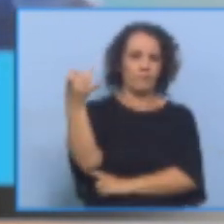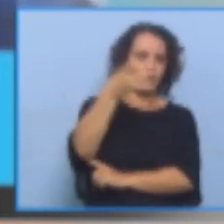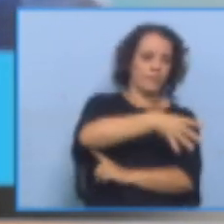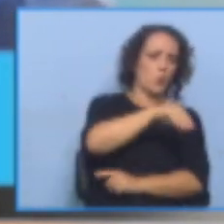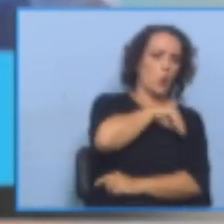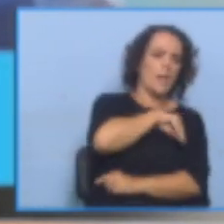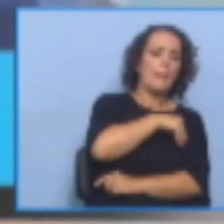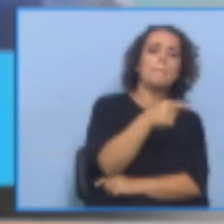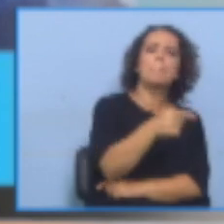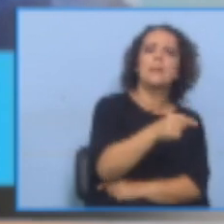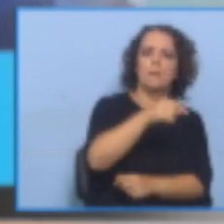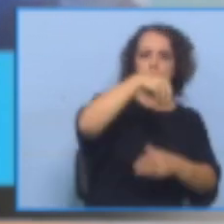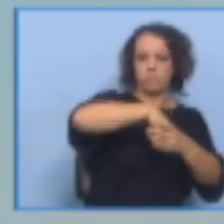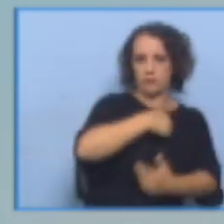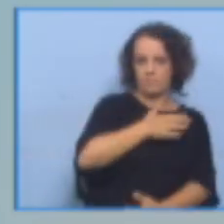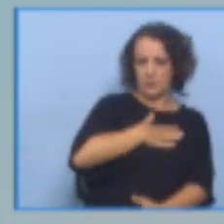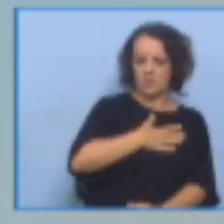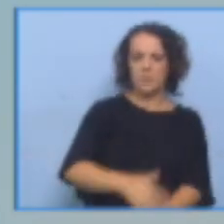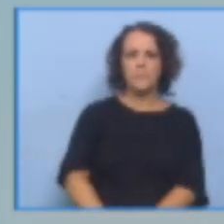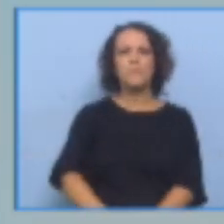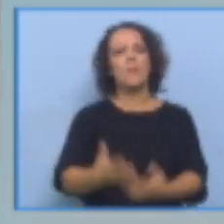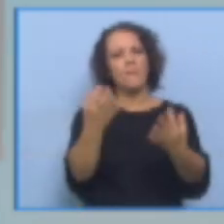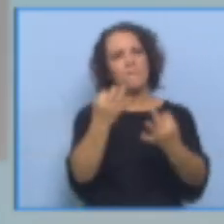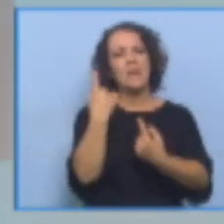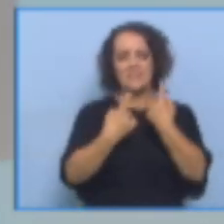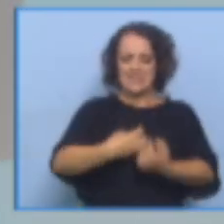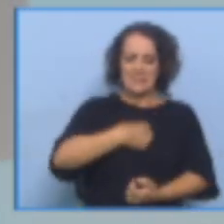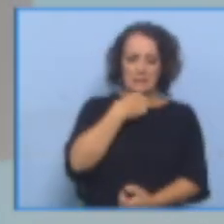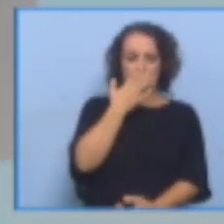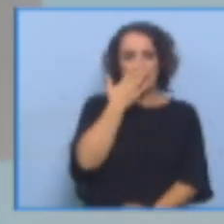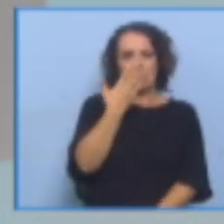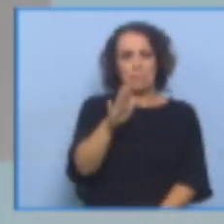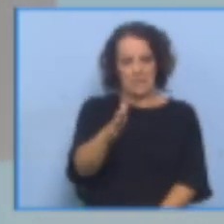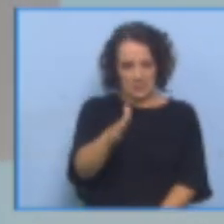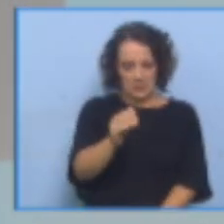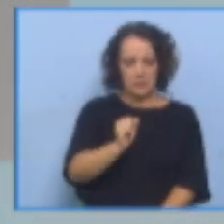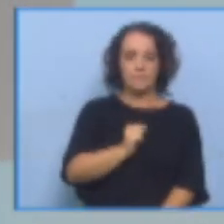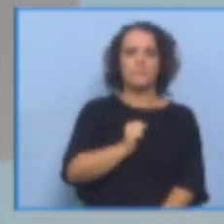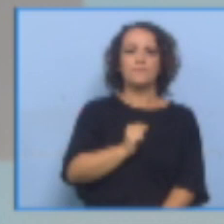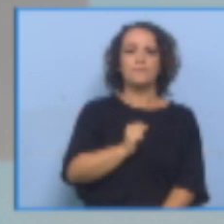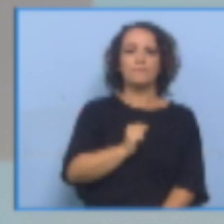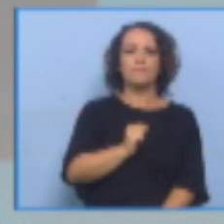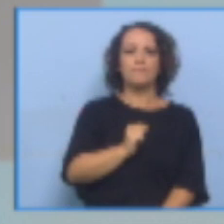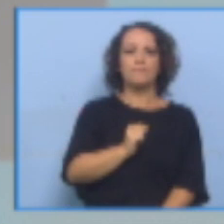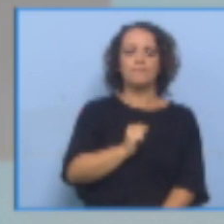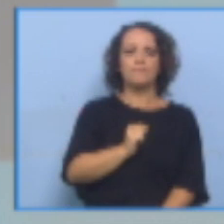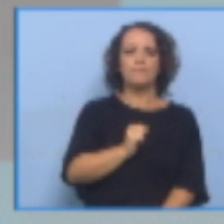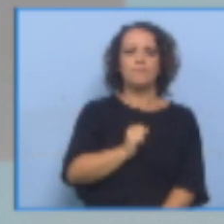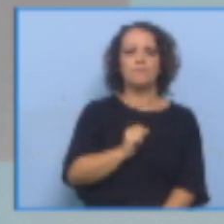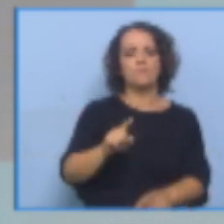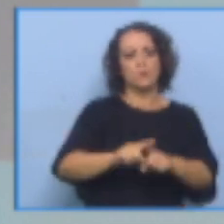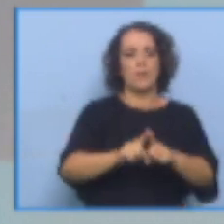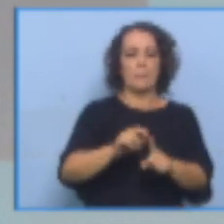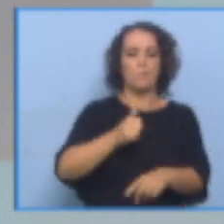mínimo da empresa. O que há a sensação é que, por vezes, acontece que os quadros de